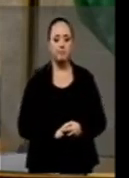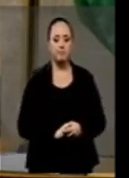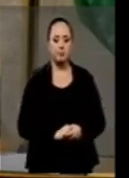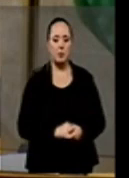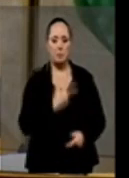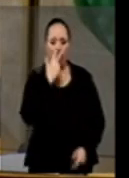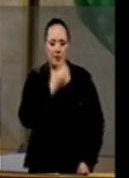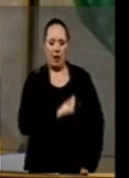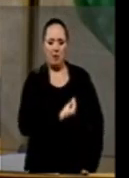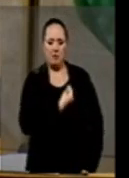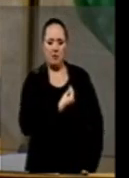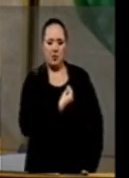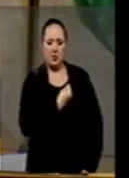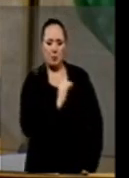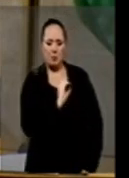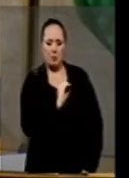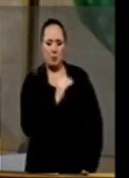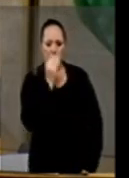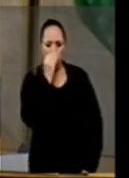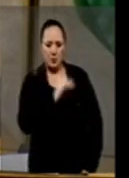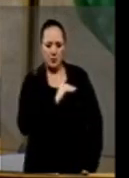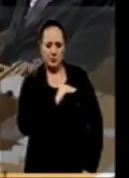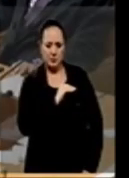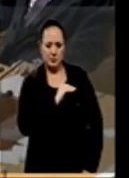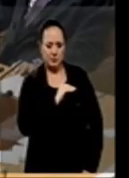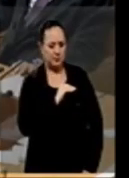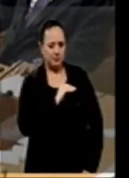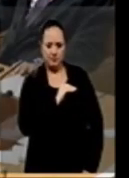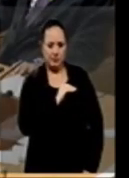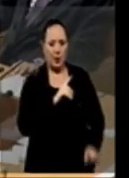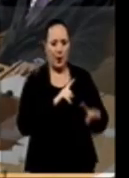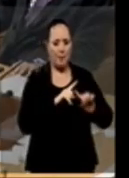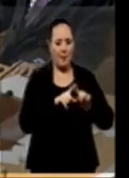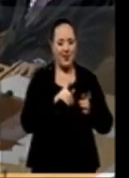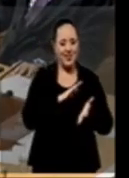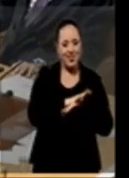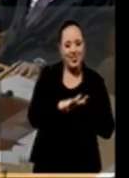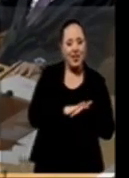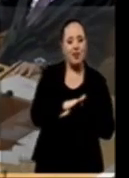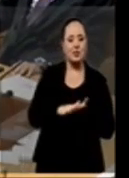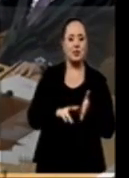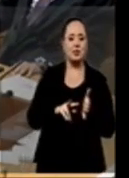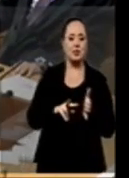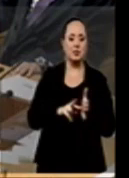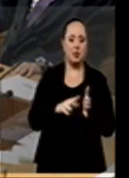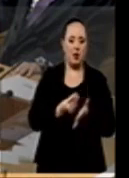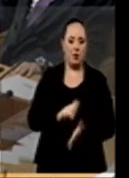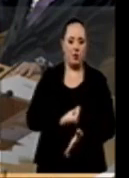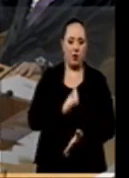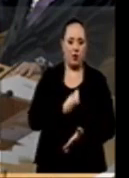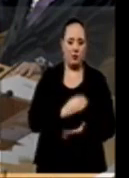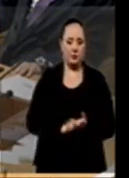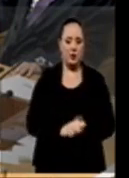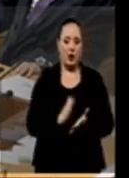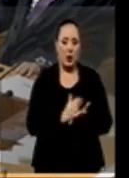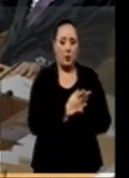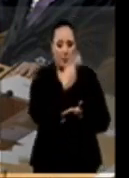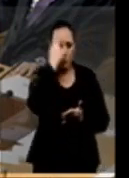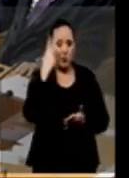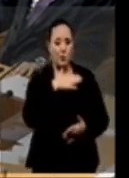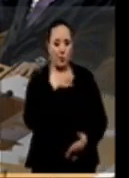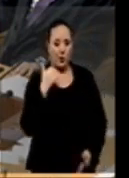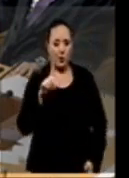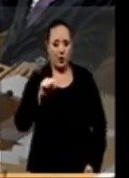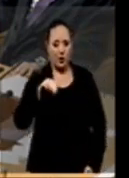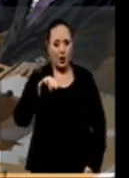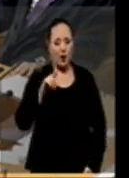não vale nada mas nada vale uma vida muitos já perderam as vidas afogados na lama mas muitos